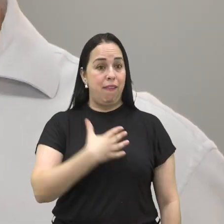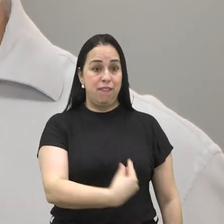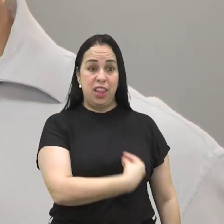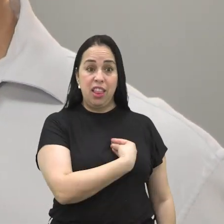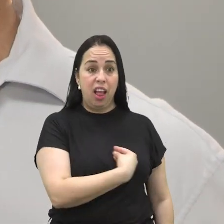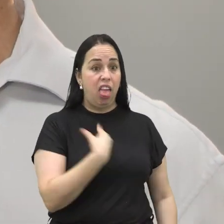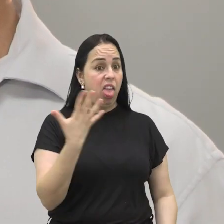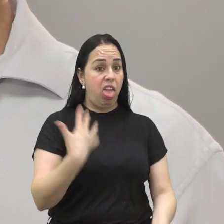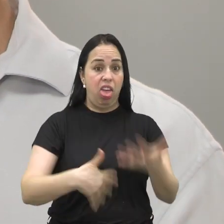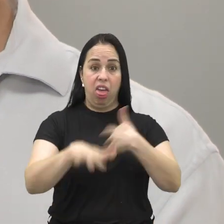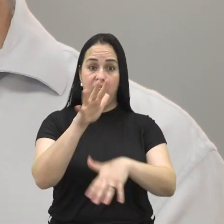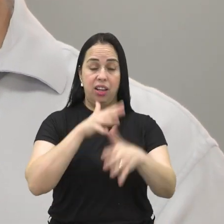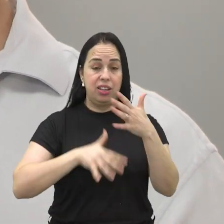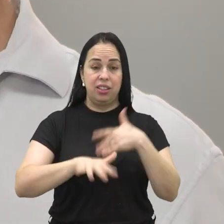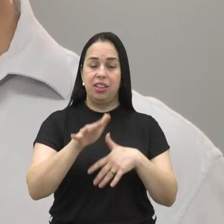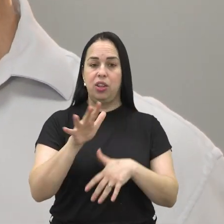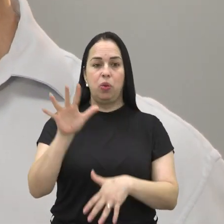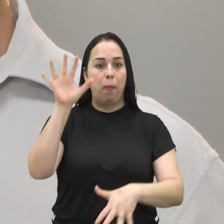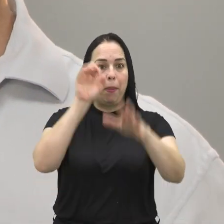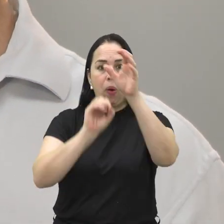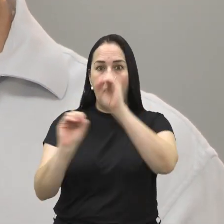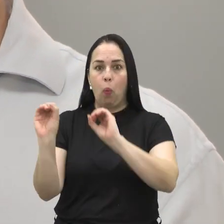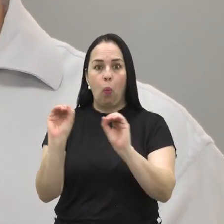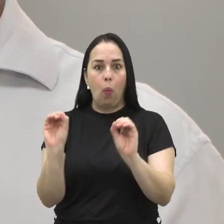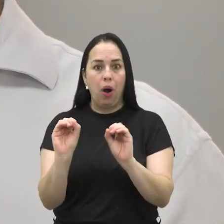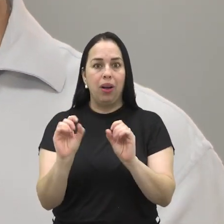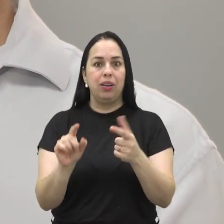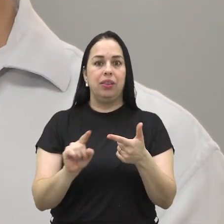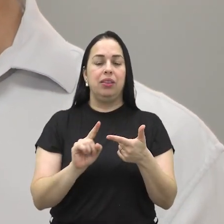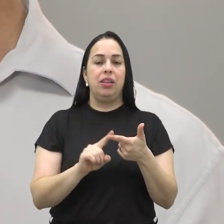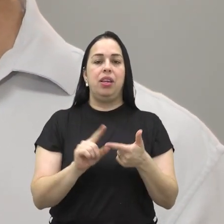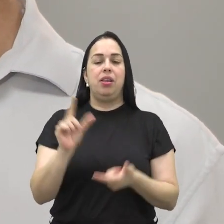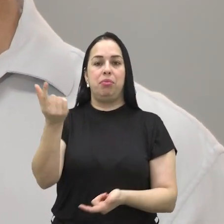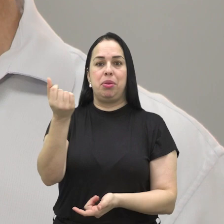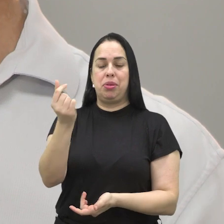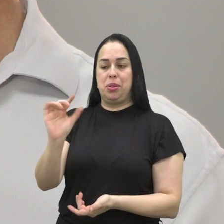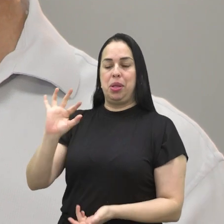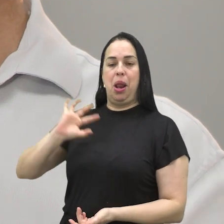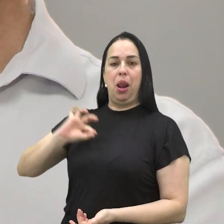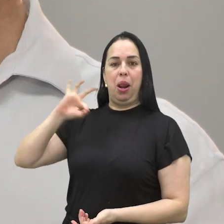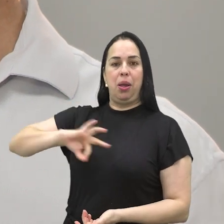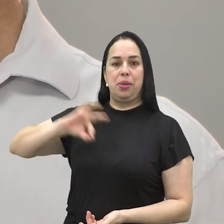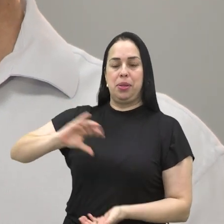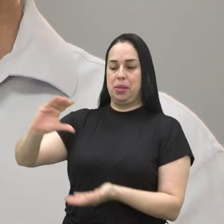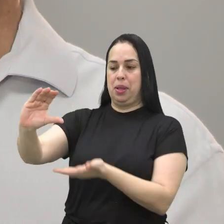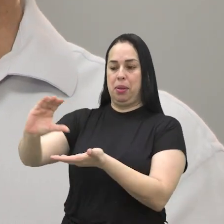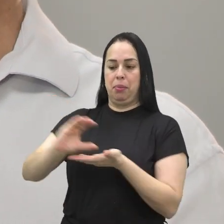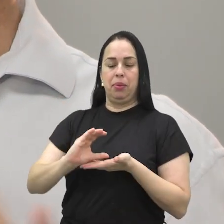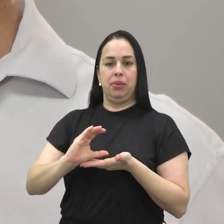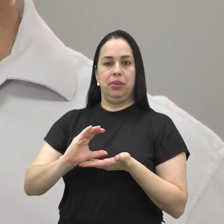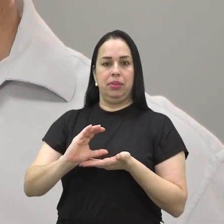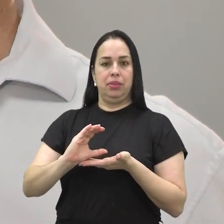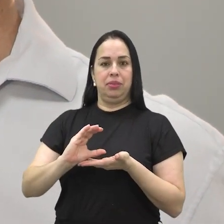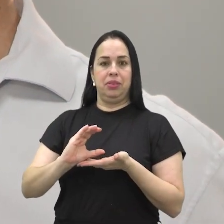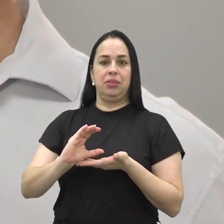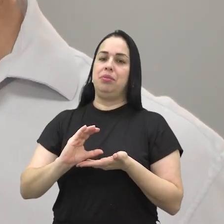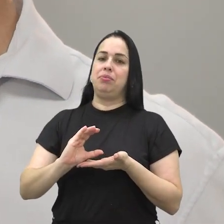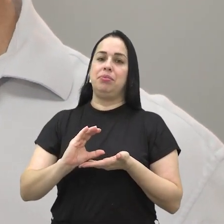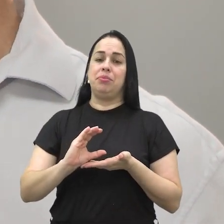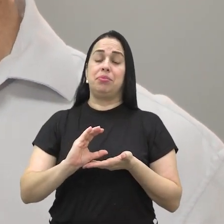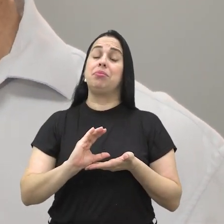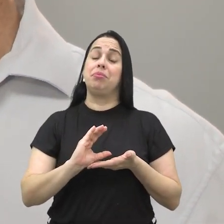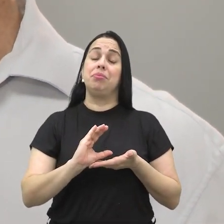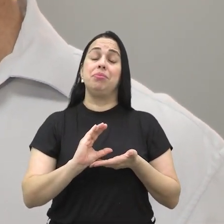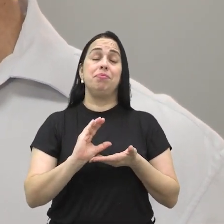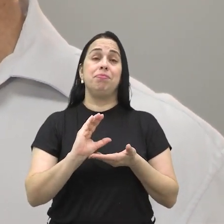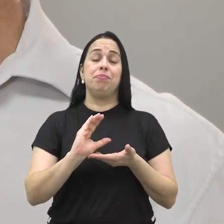era um caos, né? Sem educação financeira. Recebia o meu salário, né? Recebia tudo que vinha de renda